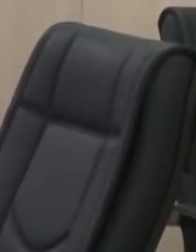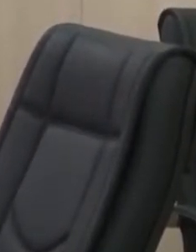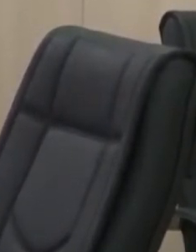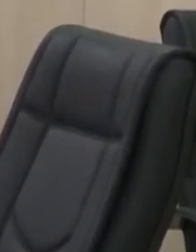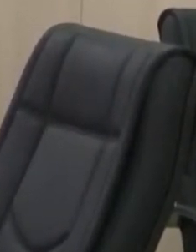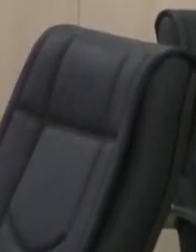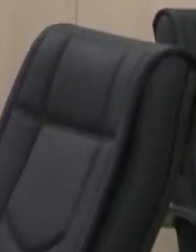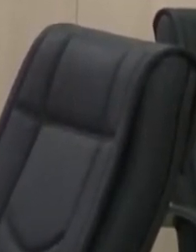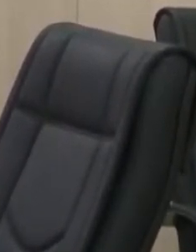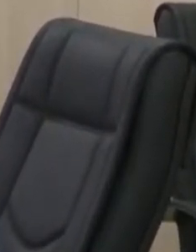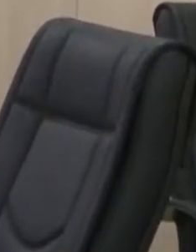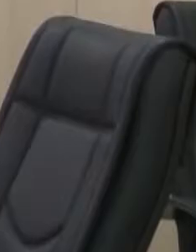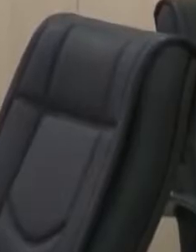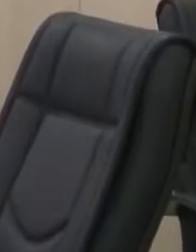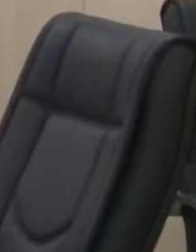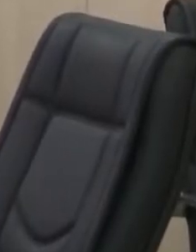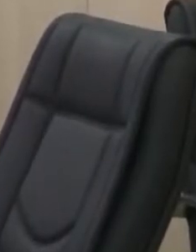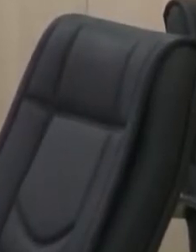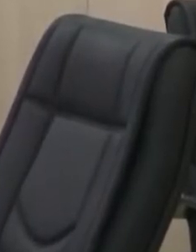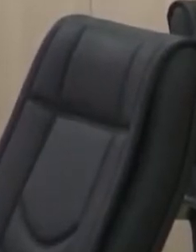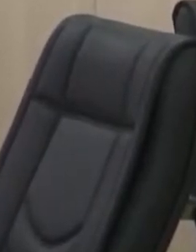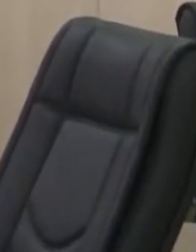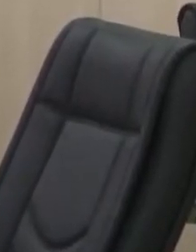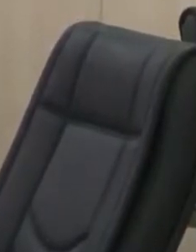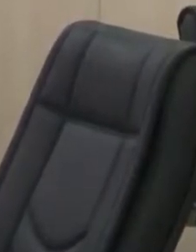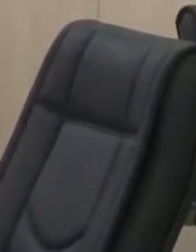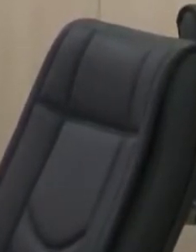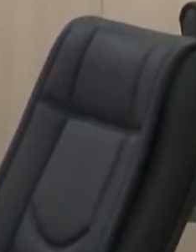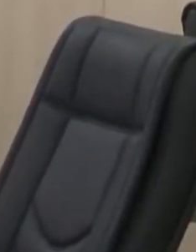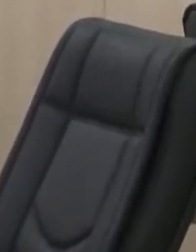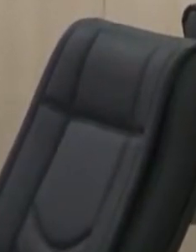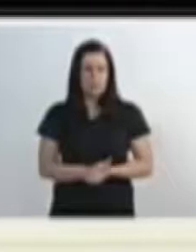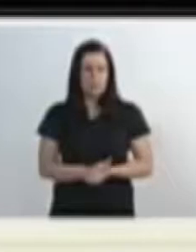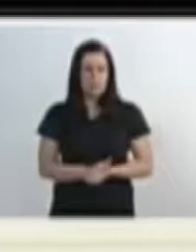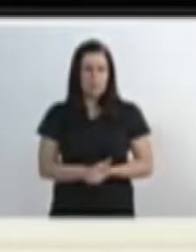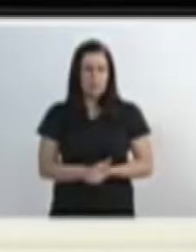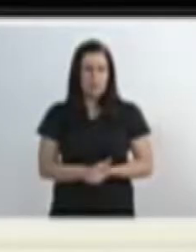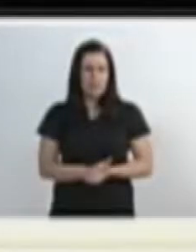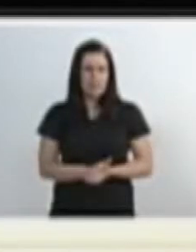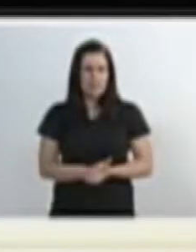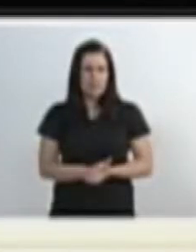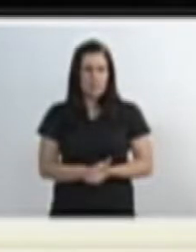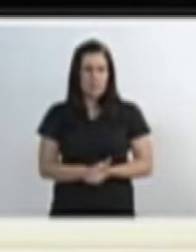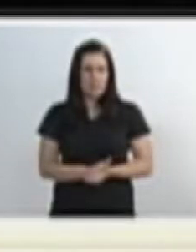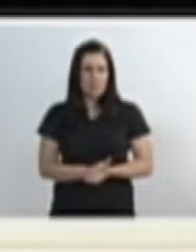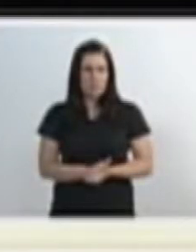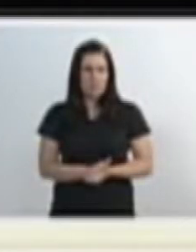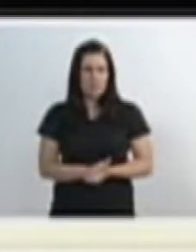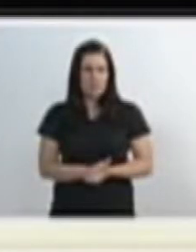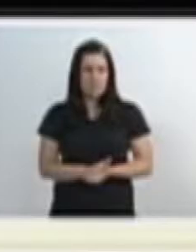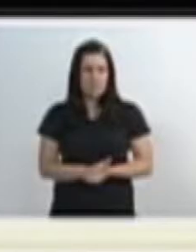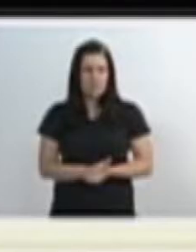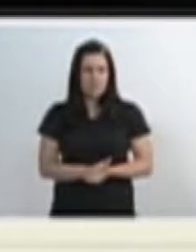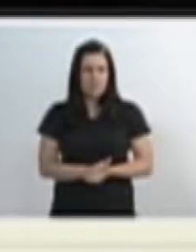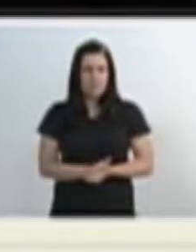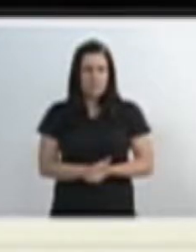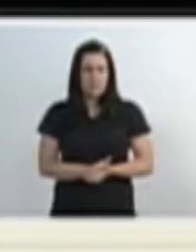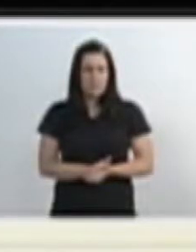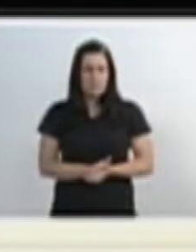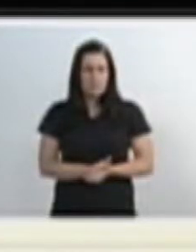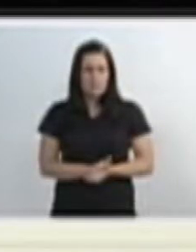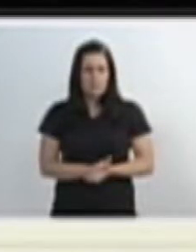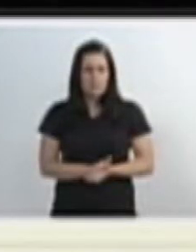da nova ortografia ocorreu para os funcionários dos dois turnos da Câmara. A formação foi organizada pela Escola do